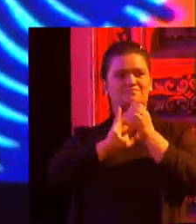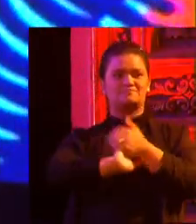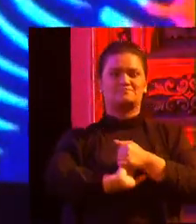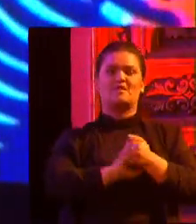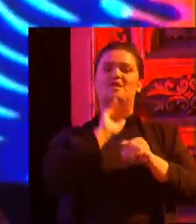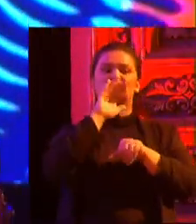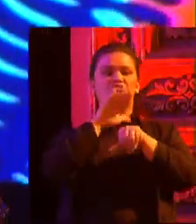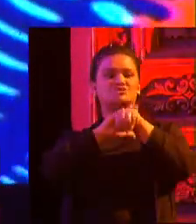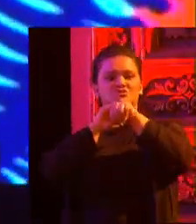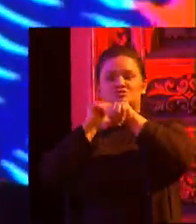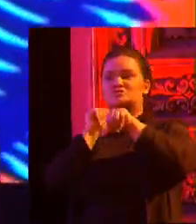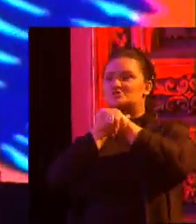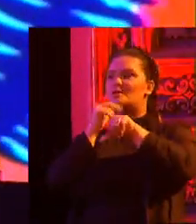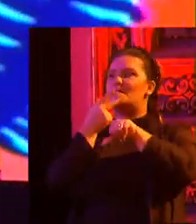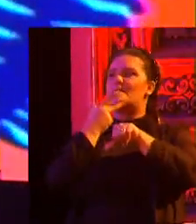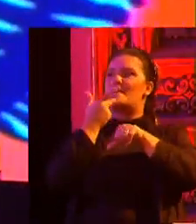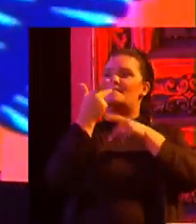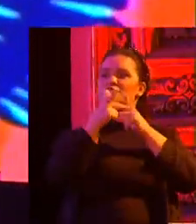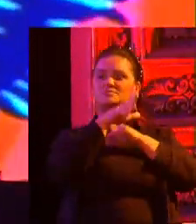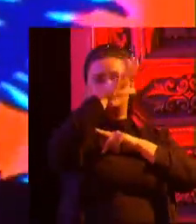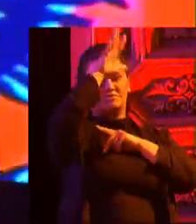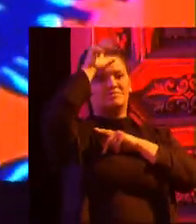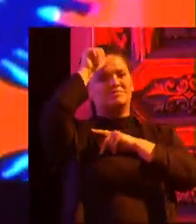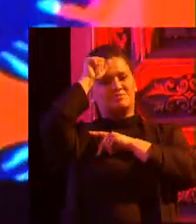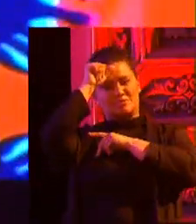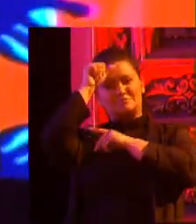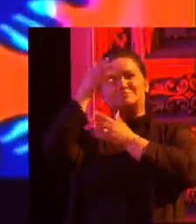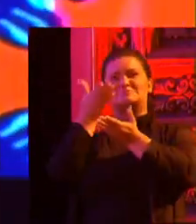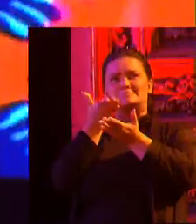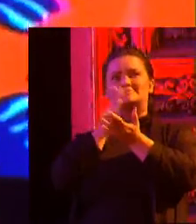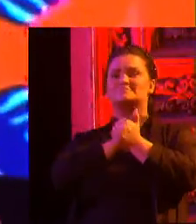falar da música que tem raízes latino-amazônicas.